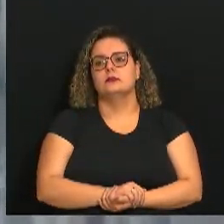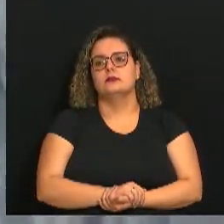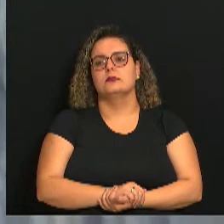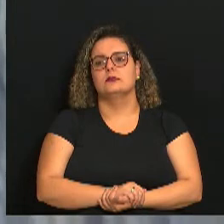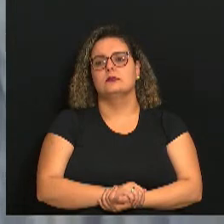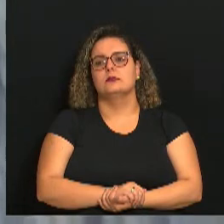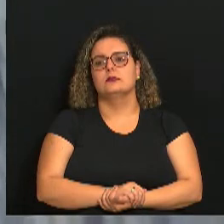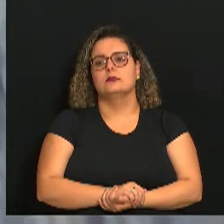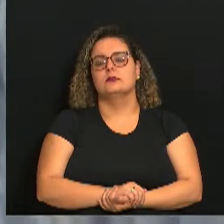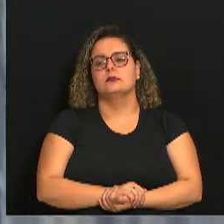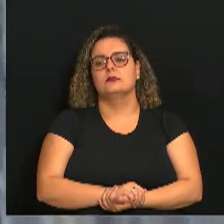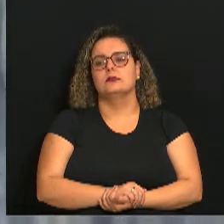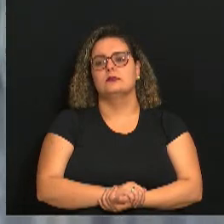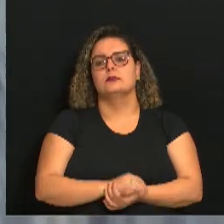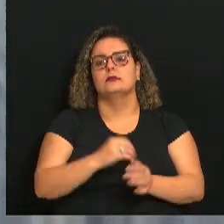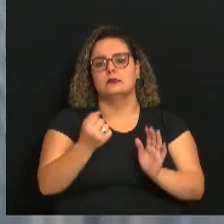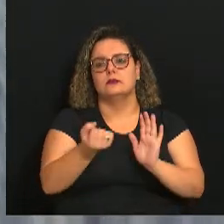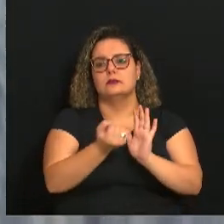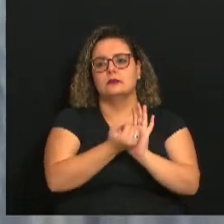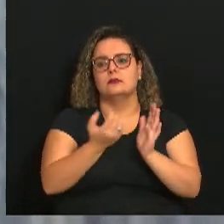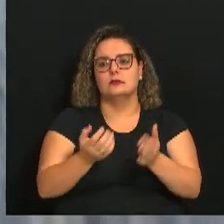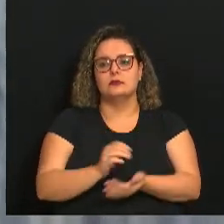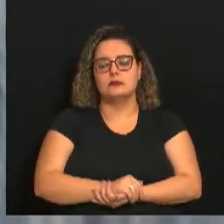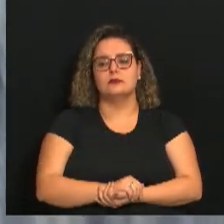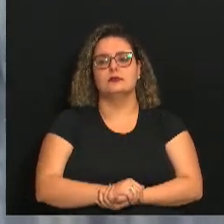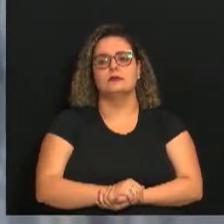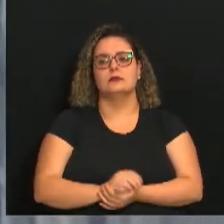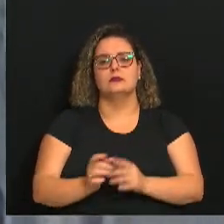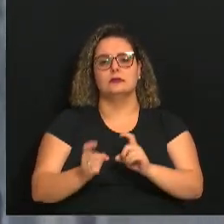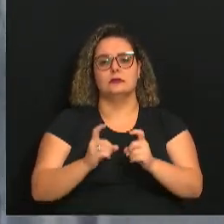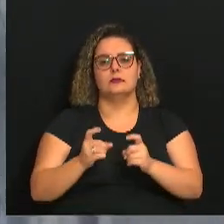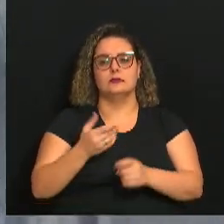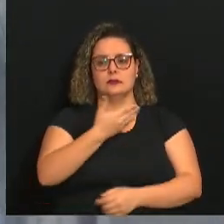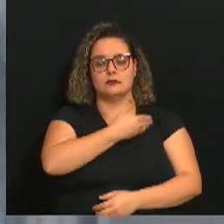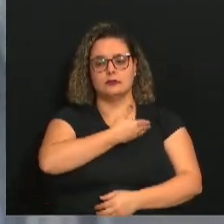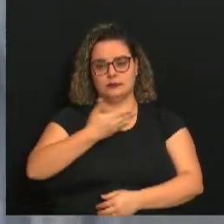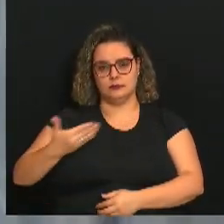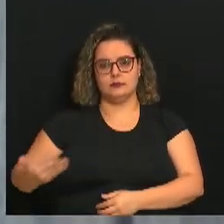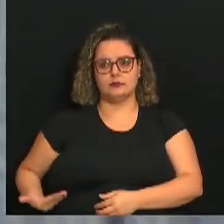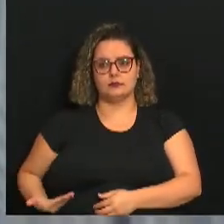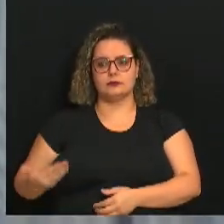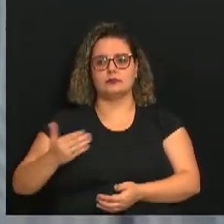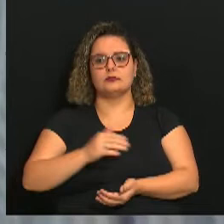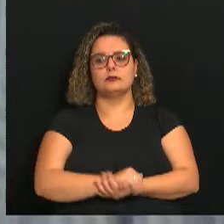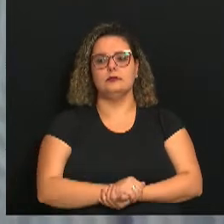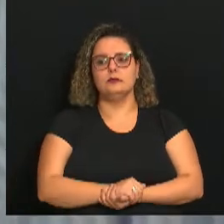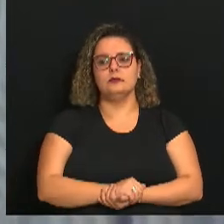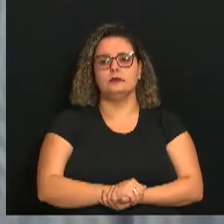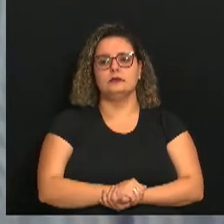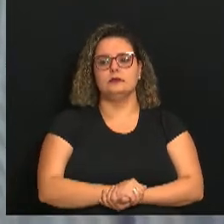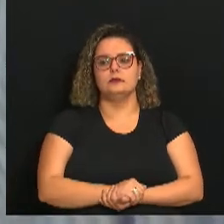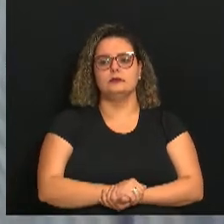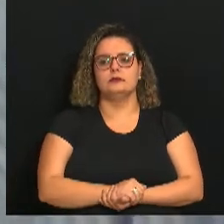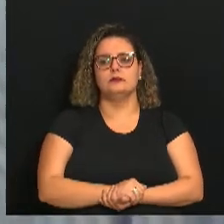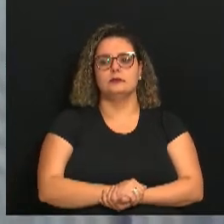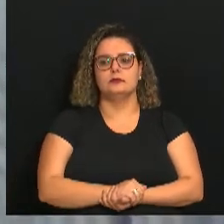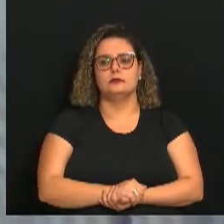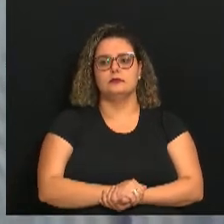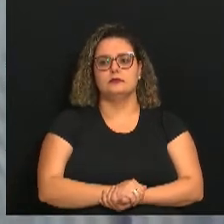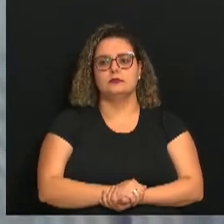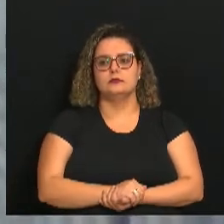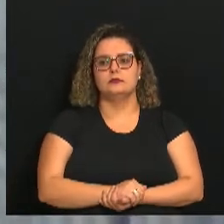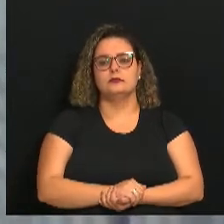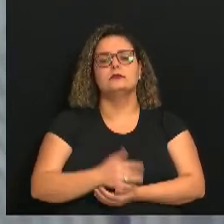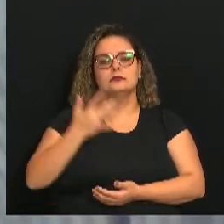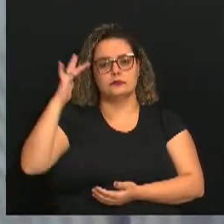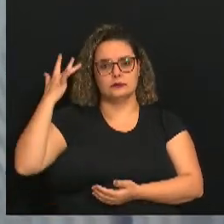só, Charles, só para deixar registrado, porque nós estamos aqui numa reunião pública, a Guida falou muito bem, né, da comemoração dos